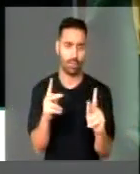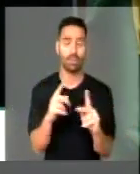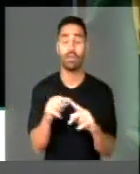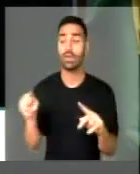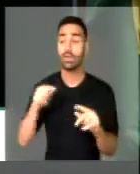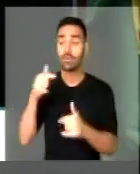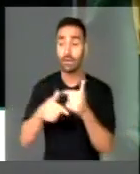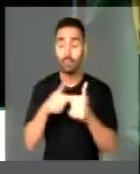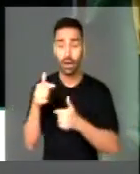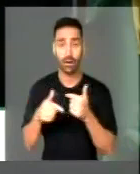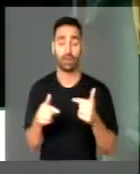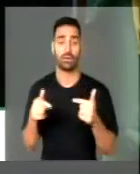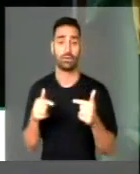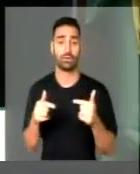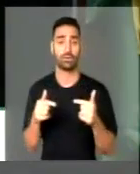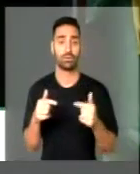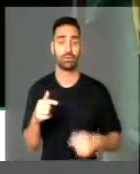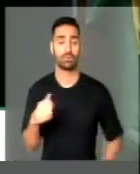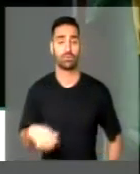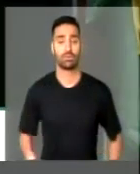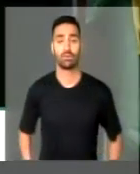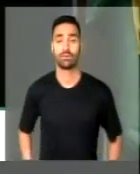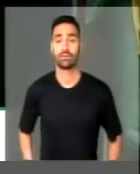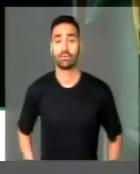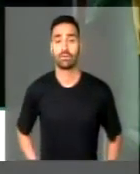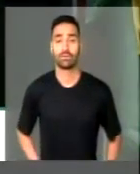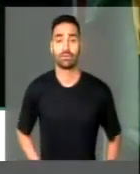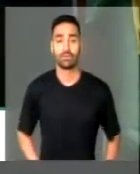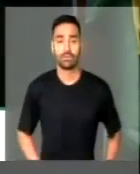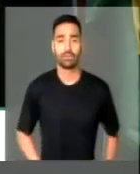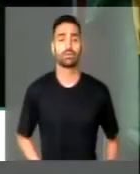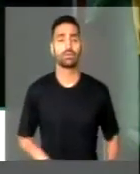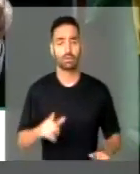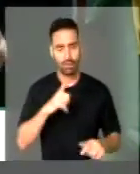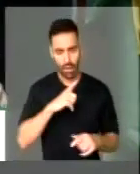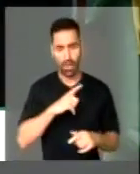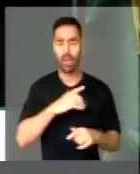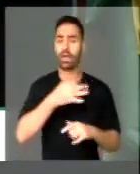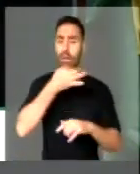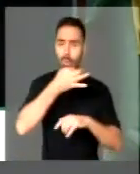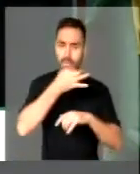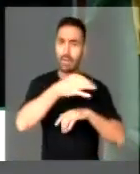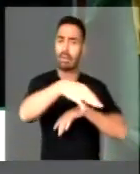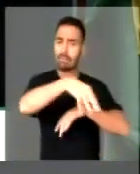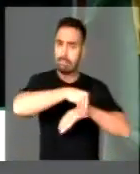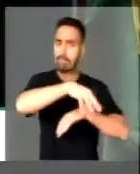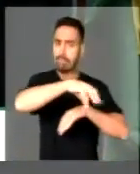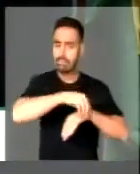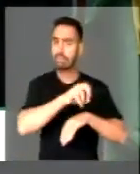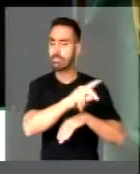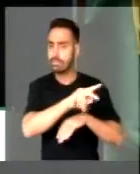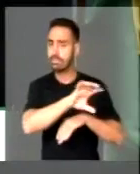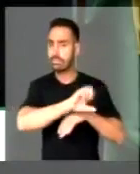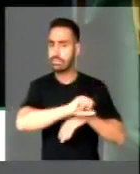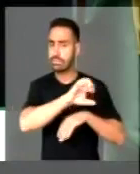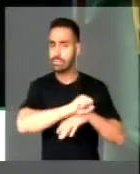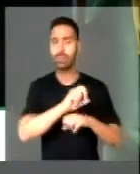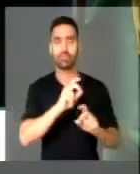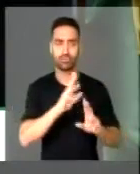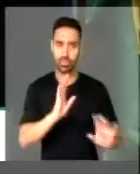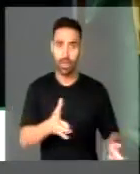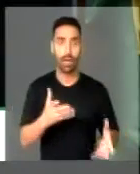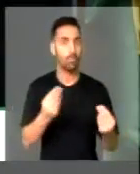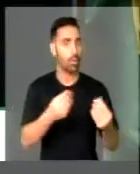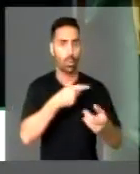esse trabalho nós fazemos. As críticas que nós recebemos lá na base, eu sou um que recebi